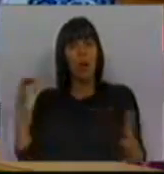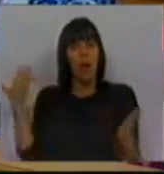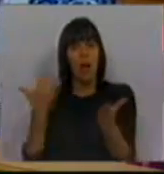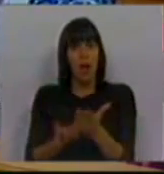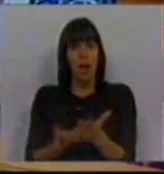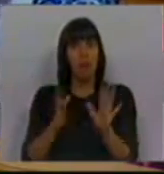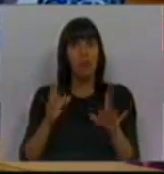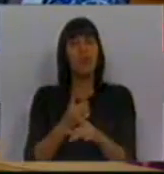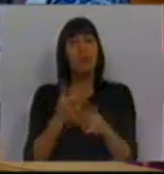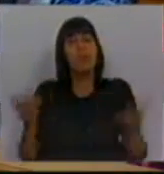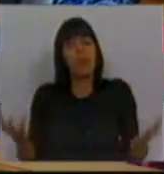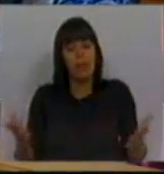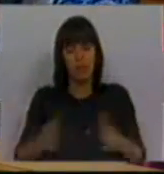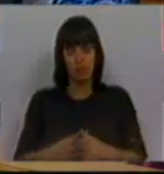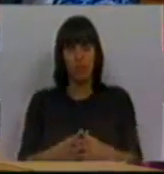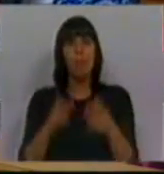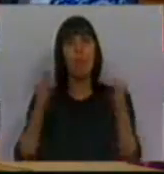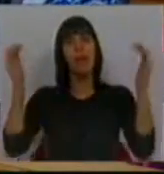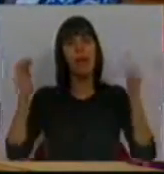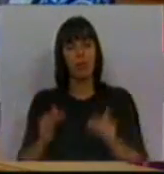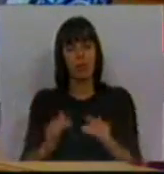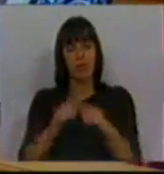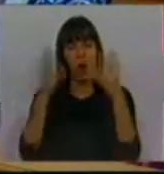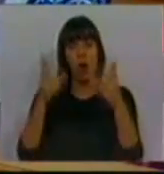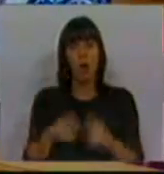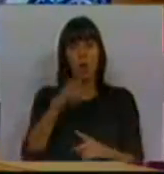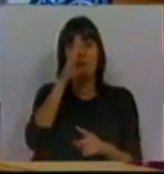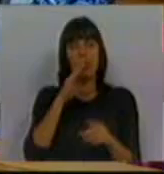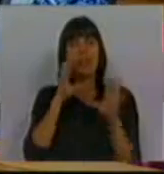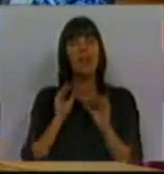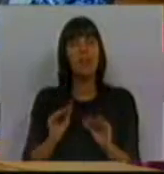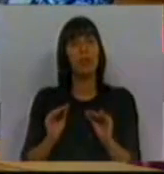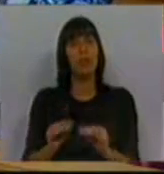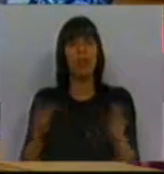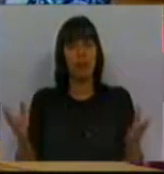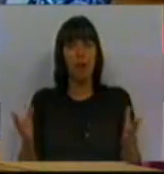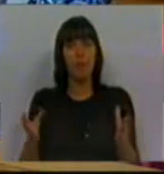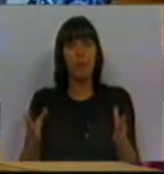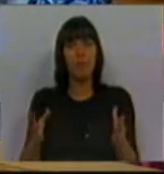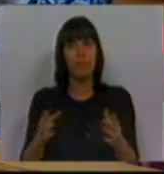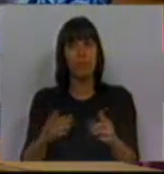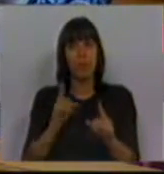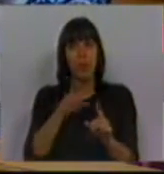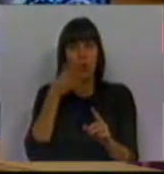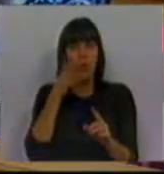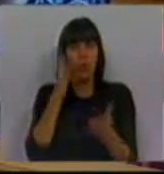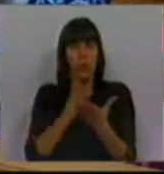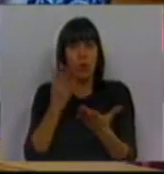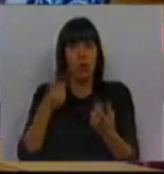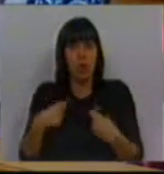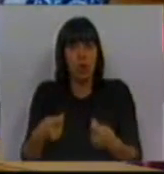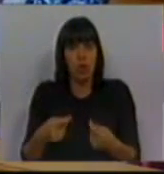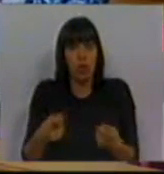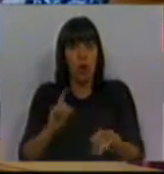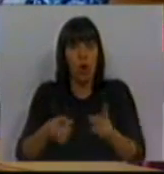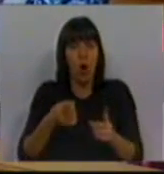anos. Portanto, a redução no Orçamento de Estado para a Educação não se explica só com as despesas